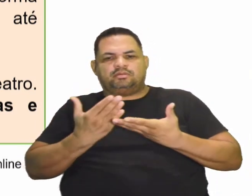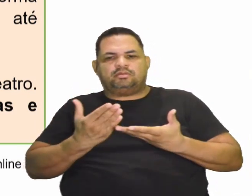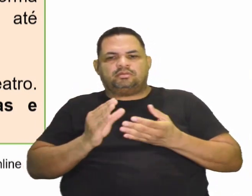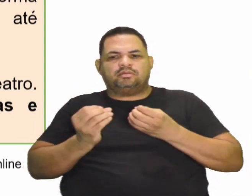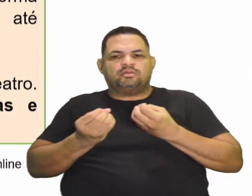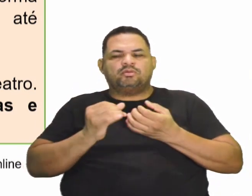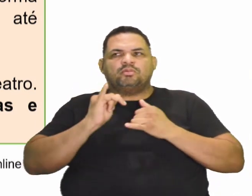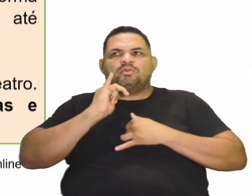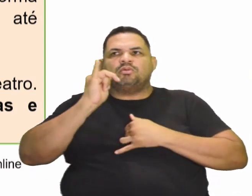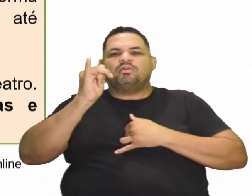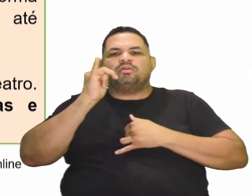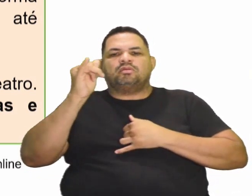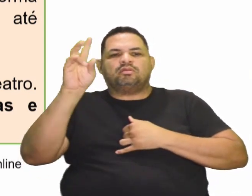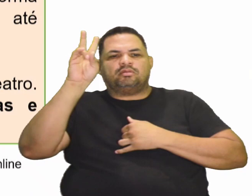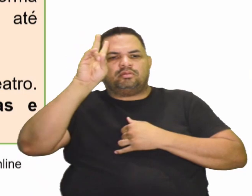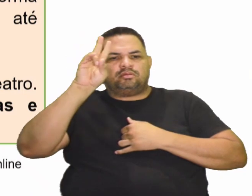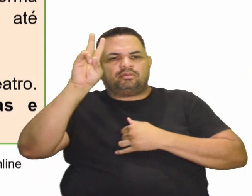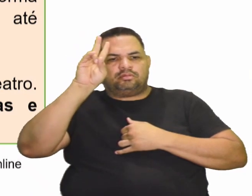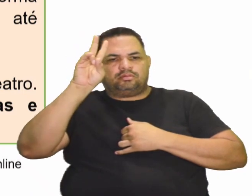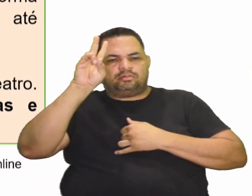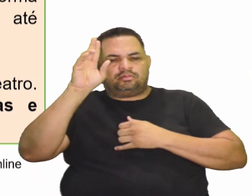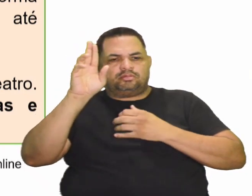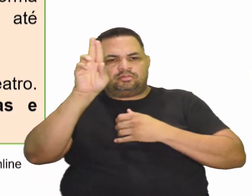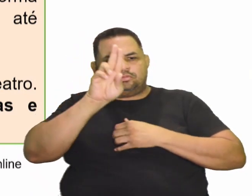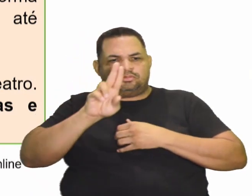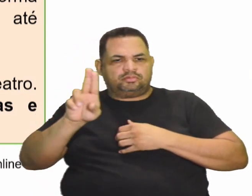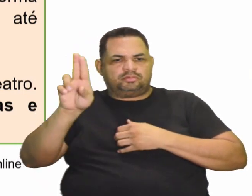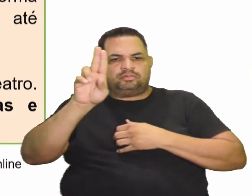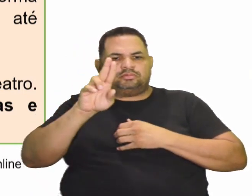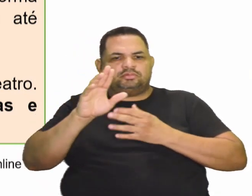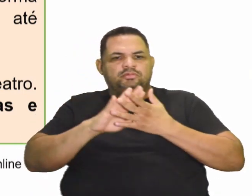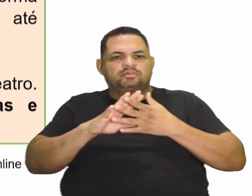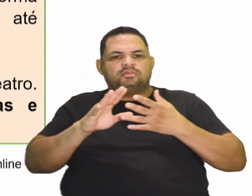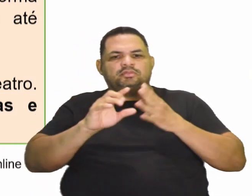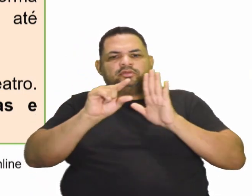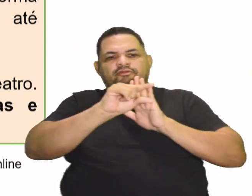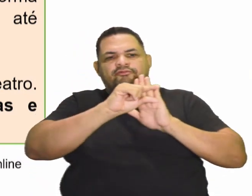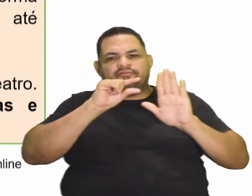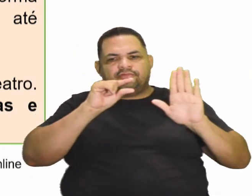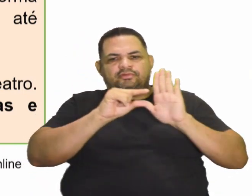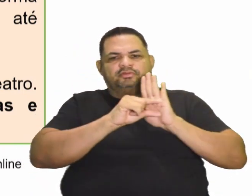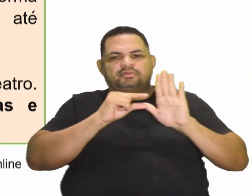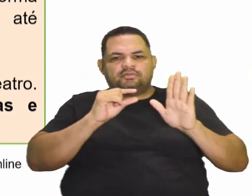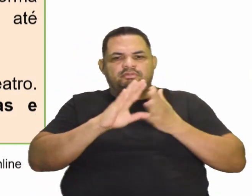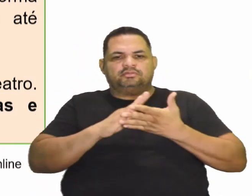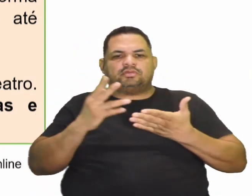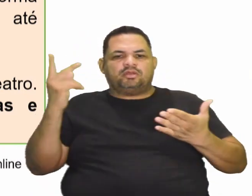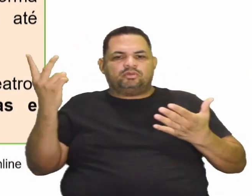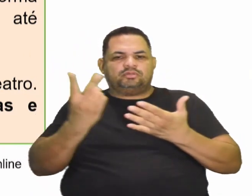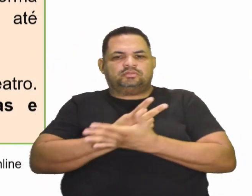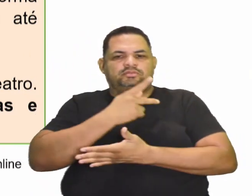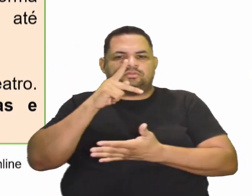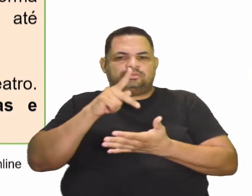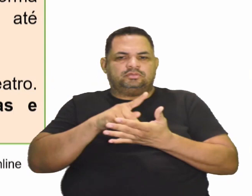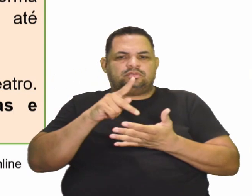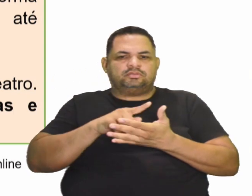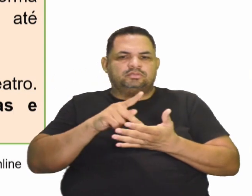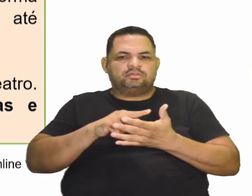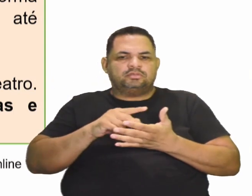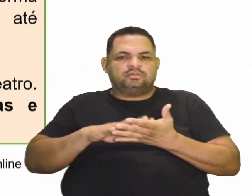a história por meio de versos ou canções, de acontecimentos reais